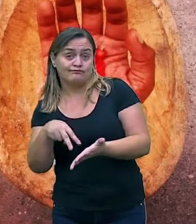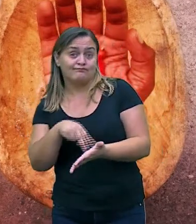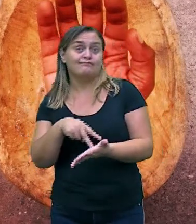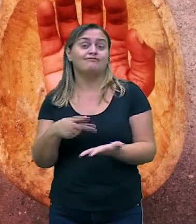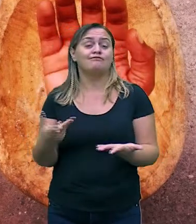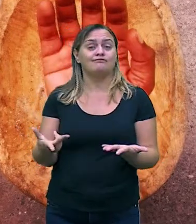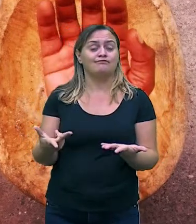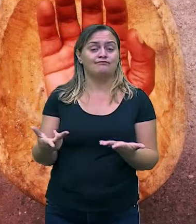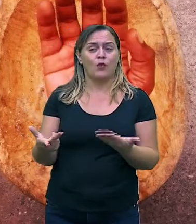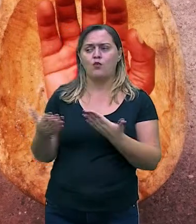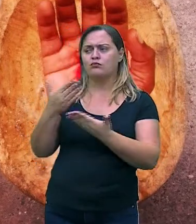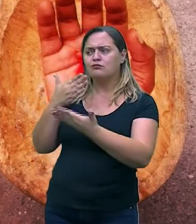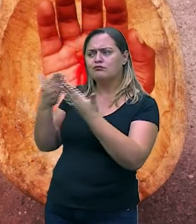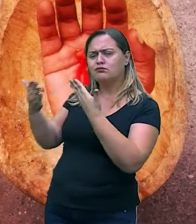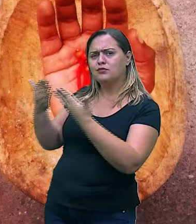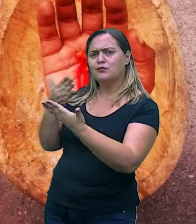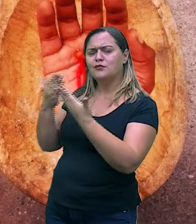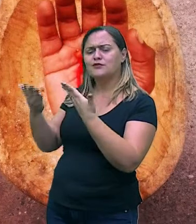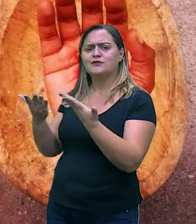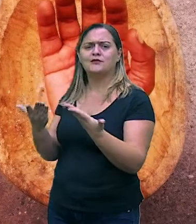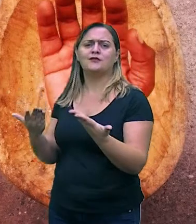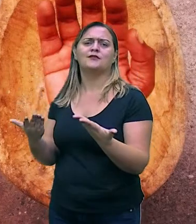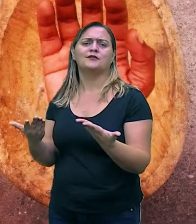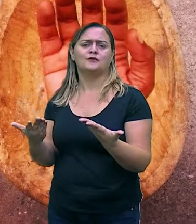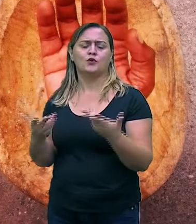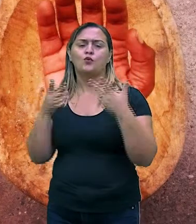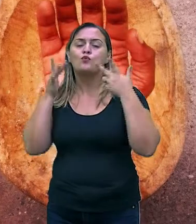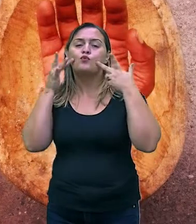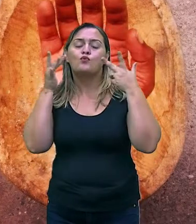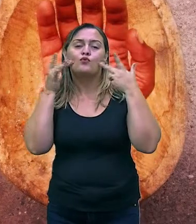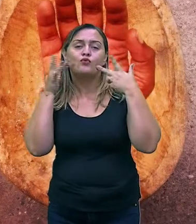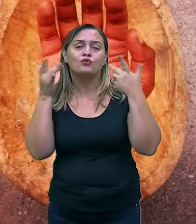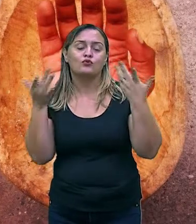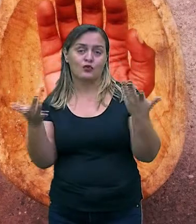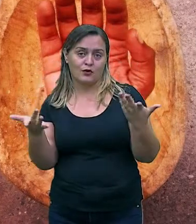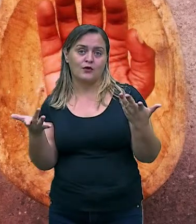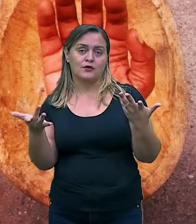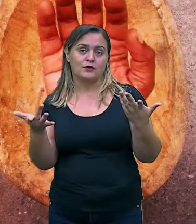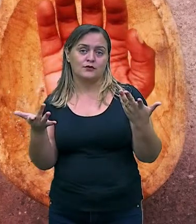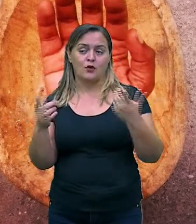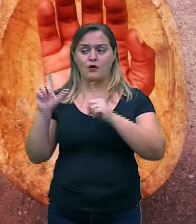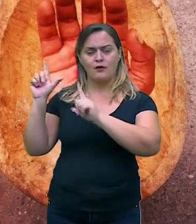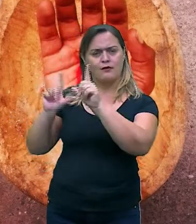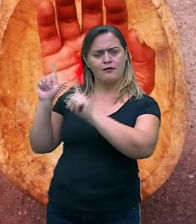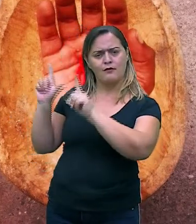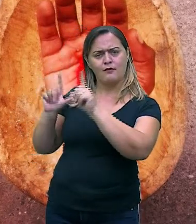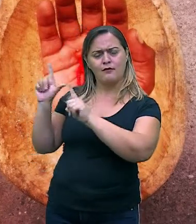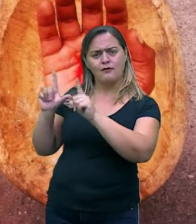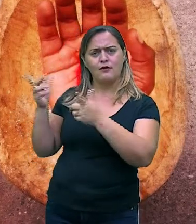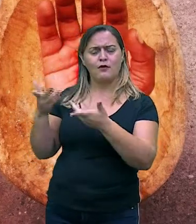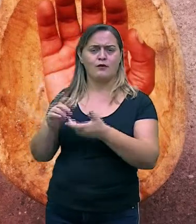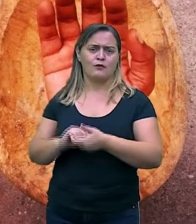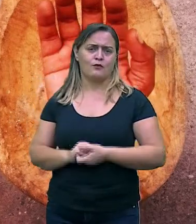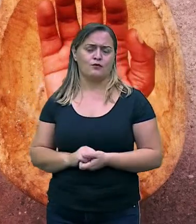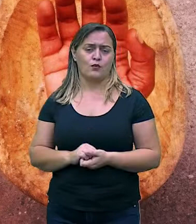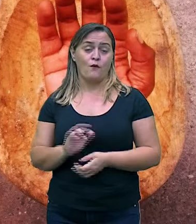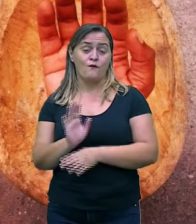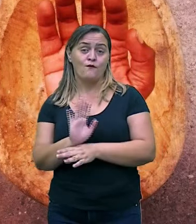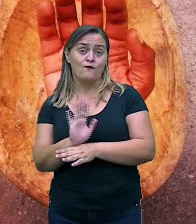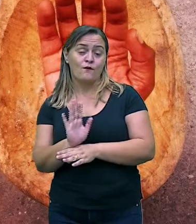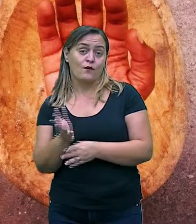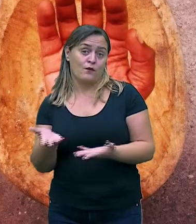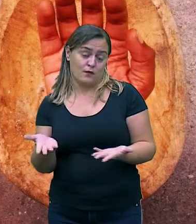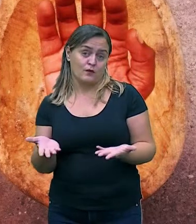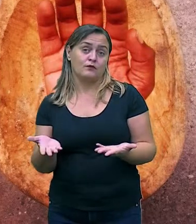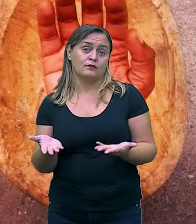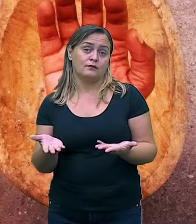através dos diálogos feitos através do teatro, na novela, telenovela, enfim, dos filmes. Nós podemos dizer